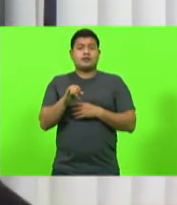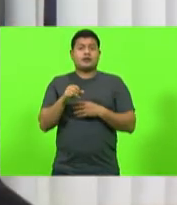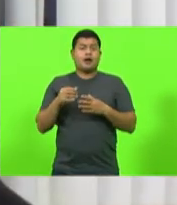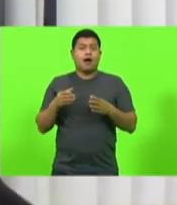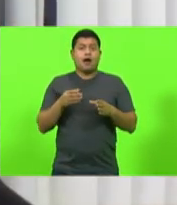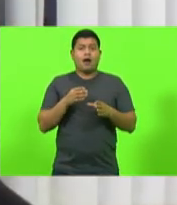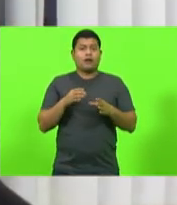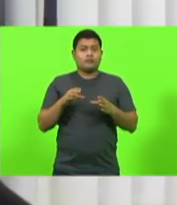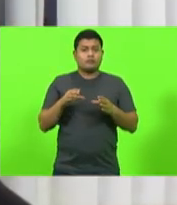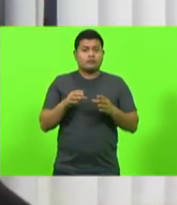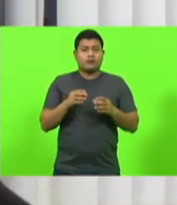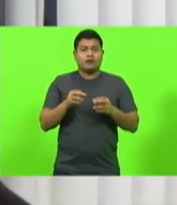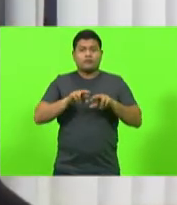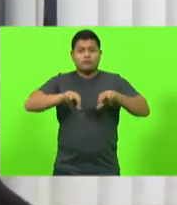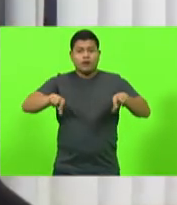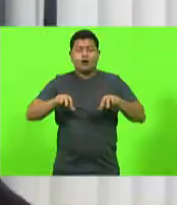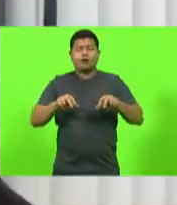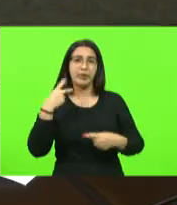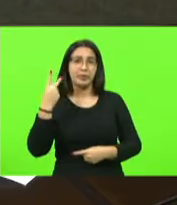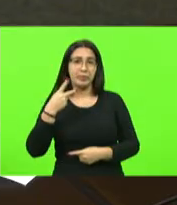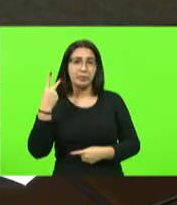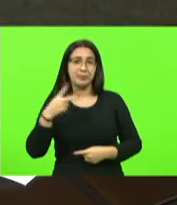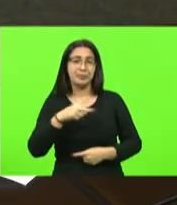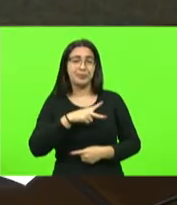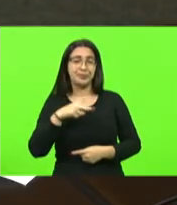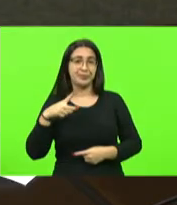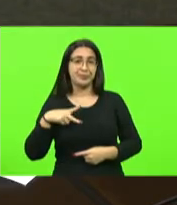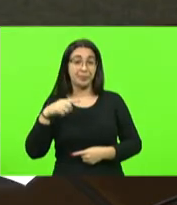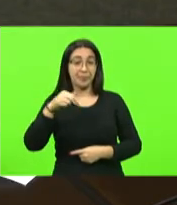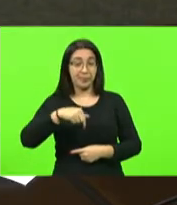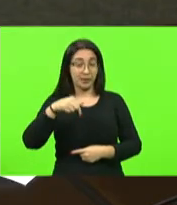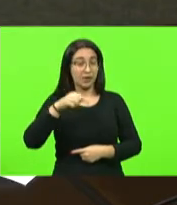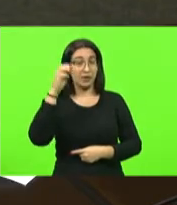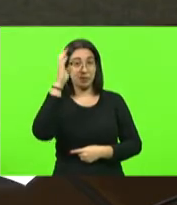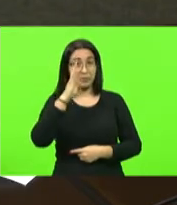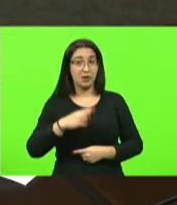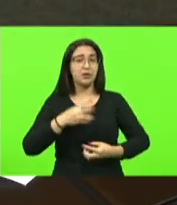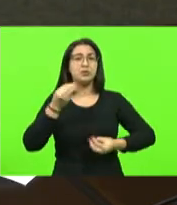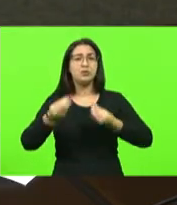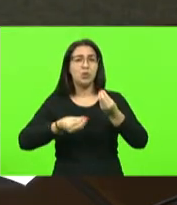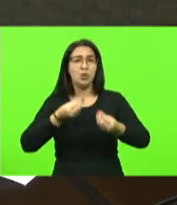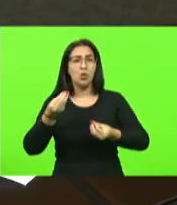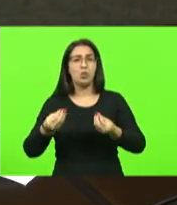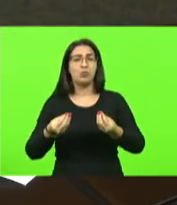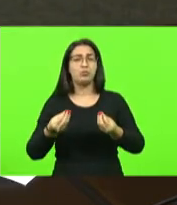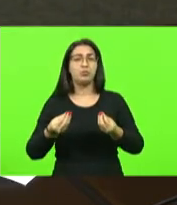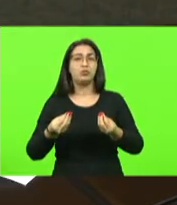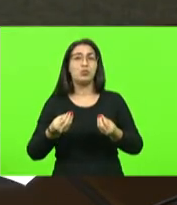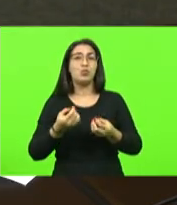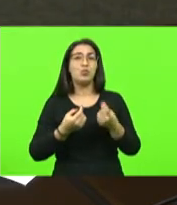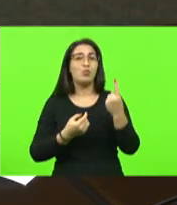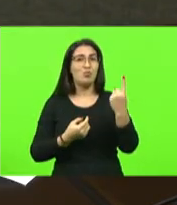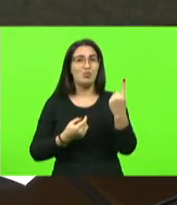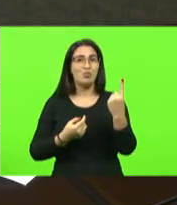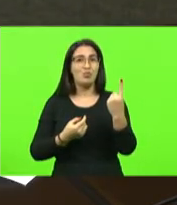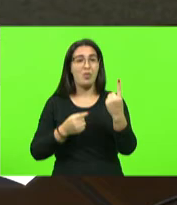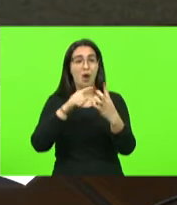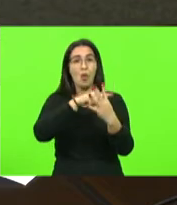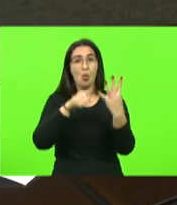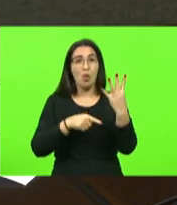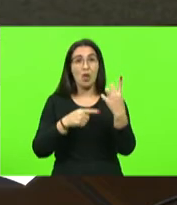traz a evasão escolar também. Nós temos dados, né, que mostram que uma em cada quatro adolescentes brasileiras não tem